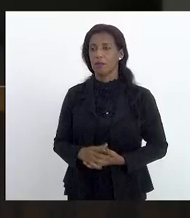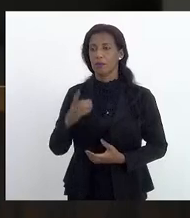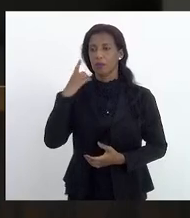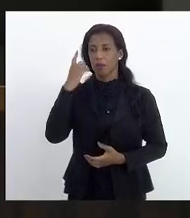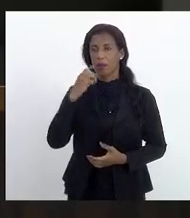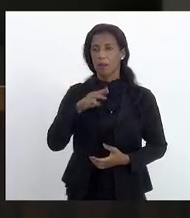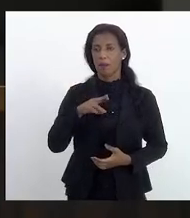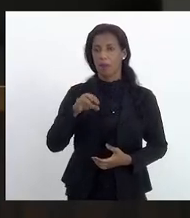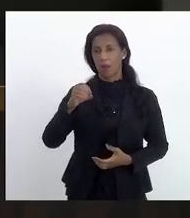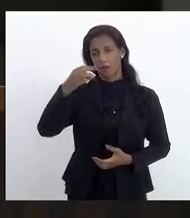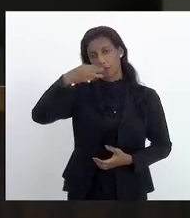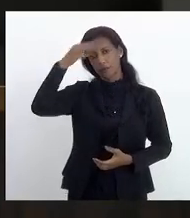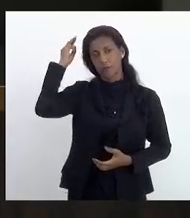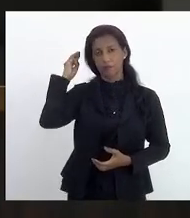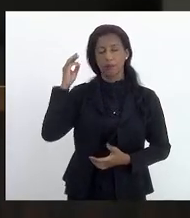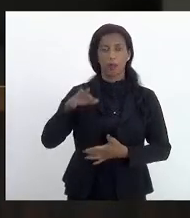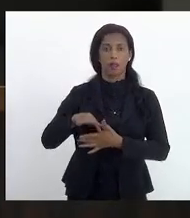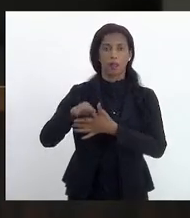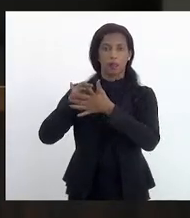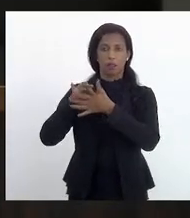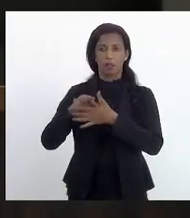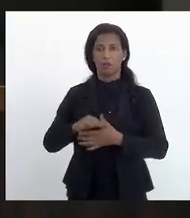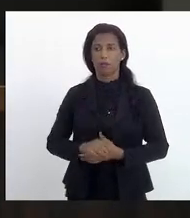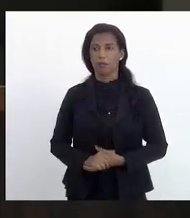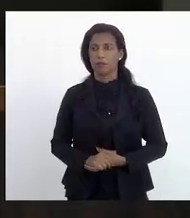Márcio, líder do governo.